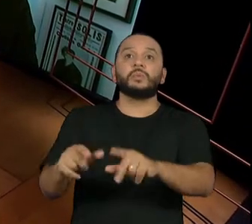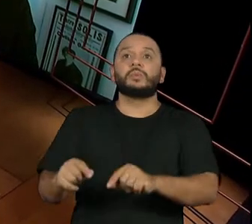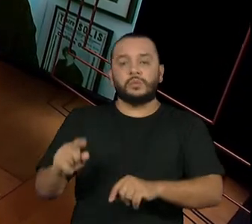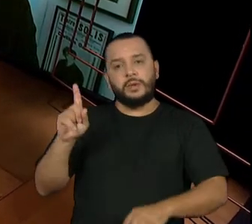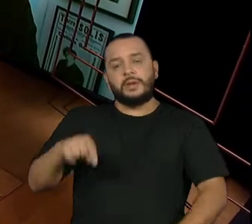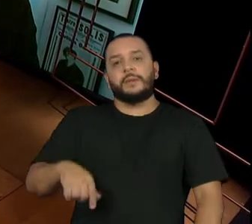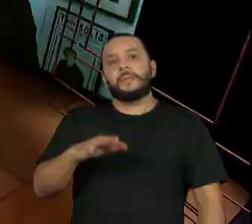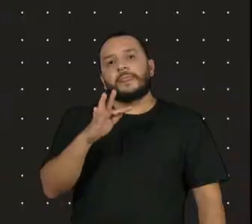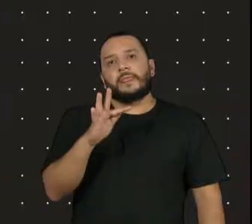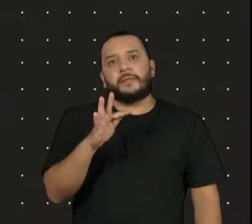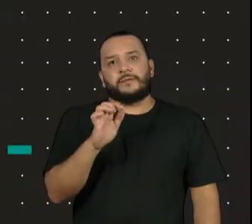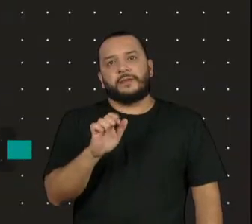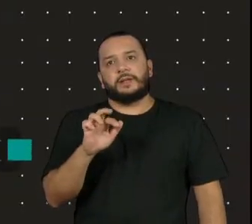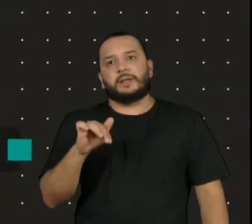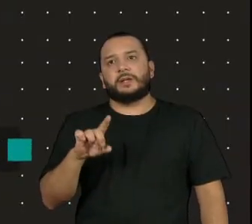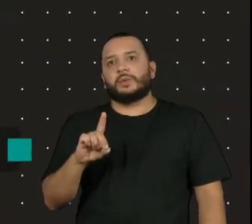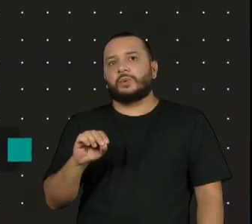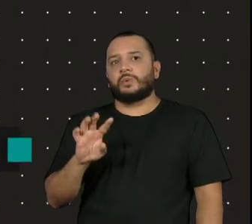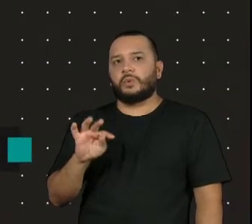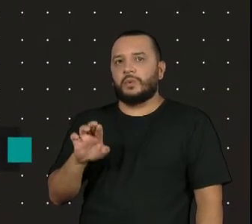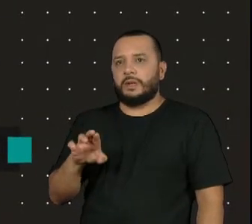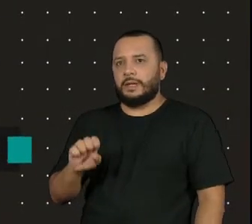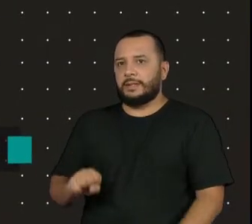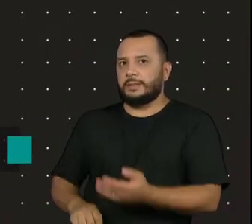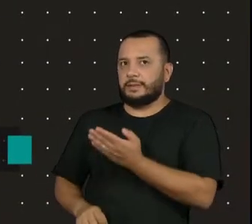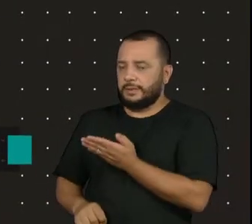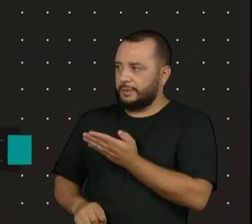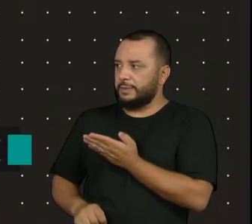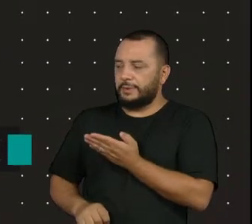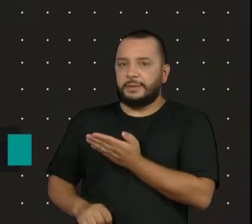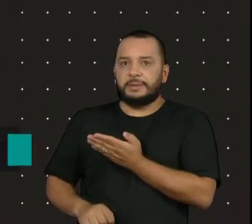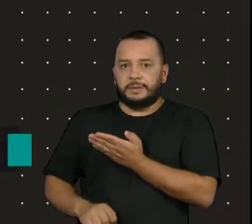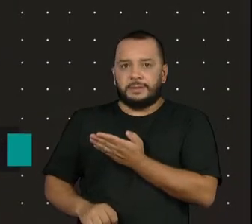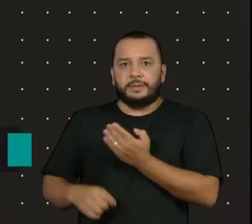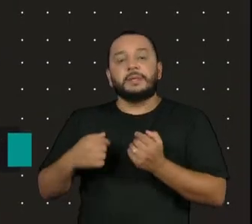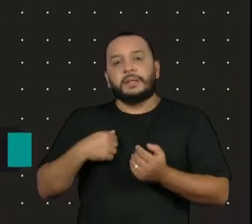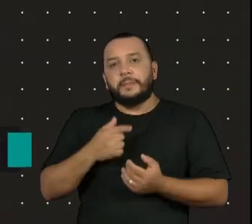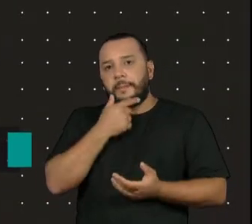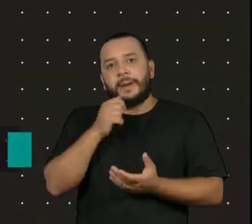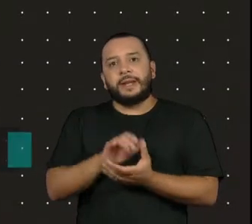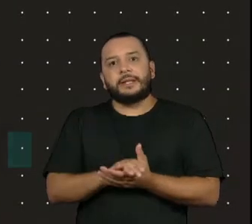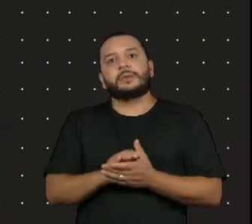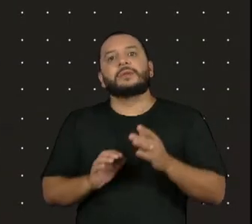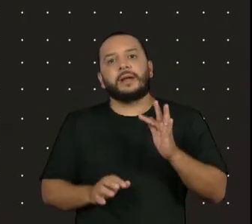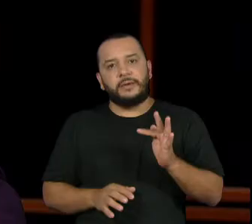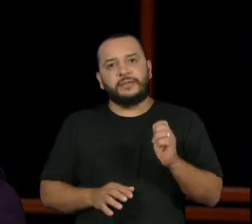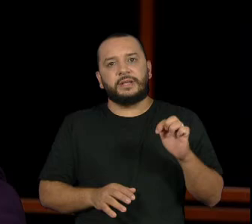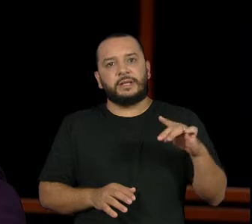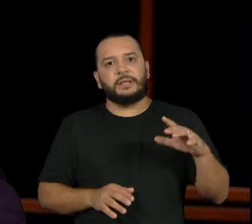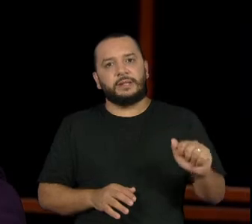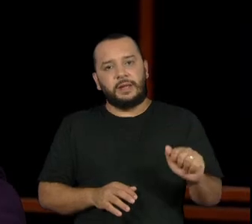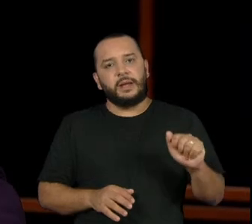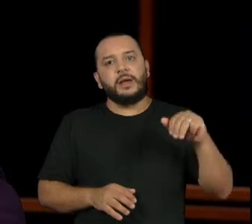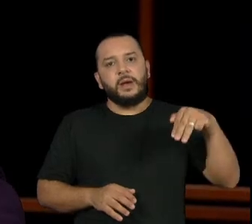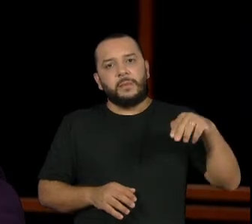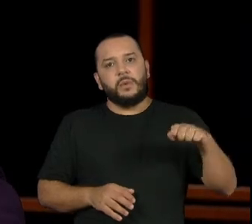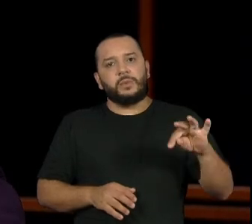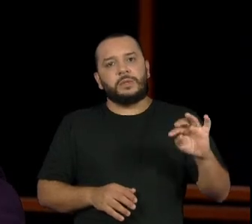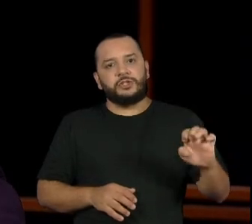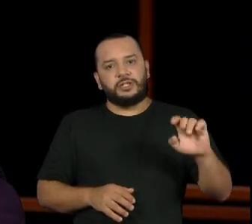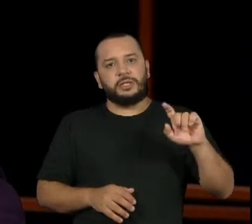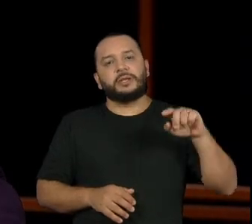Torres. Do Fernando Torres, marido da Fernanda Montenegro. Que prejuízo, né? Além